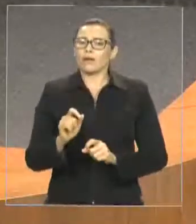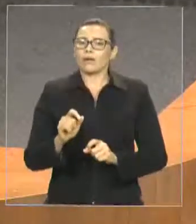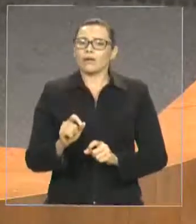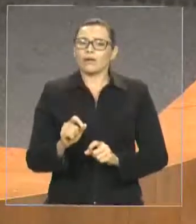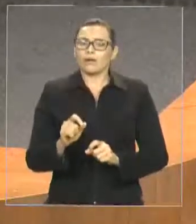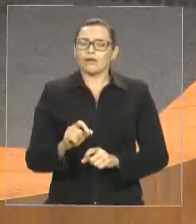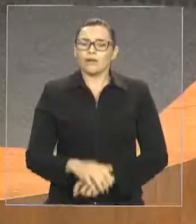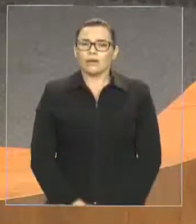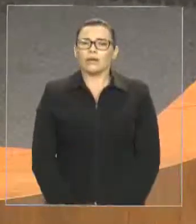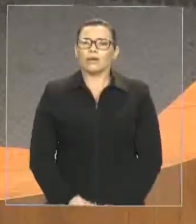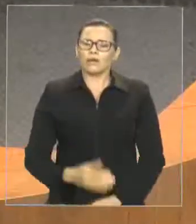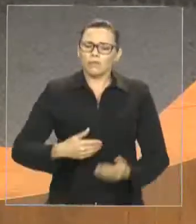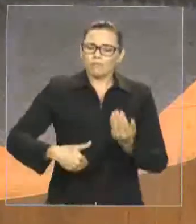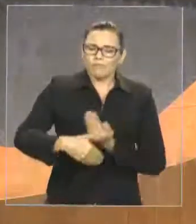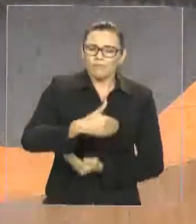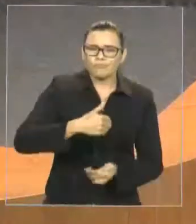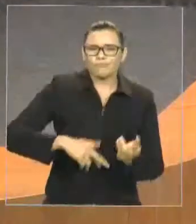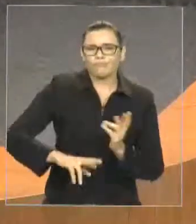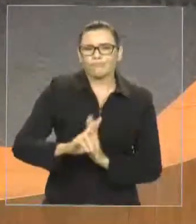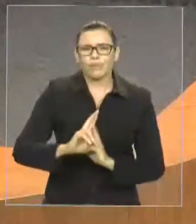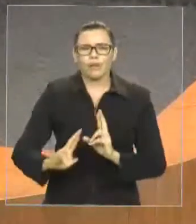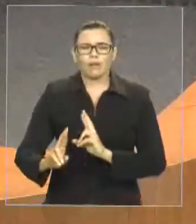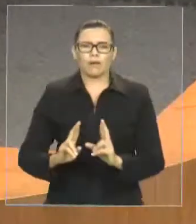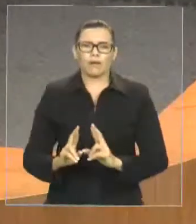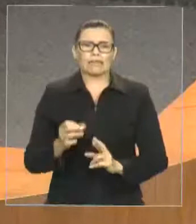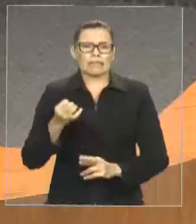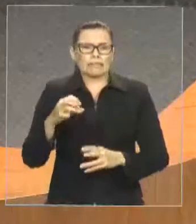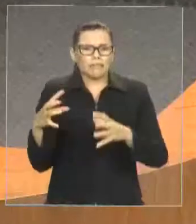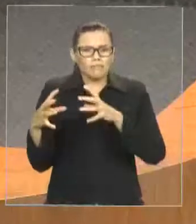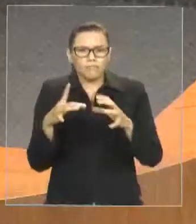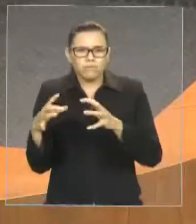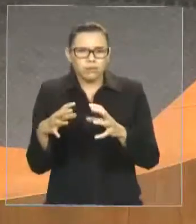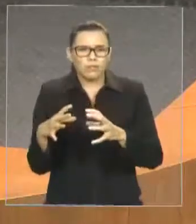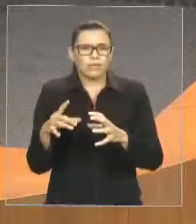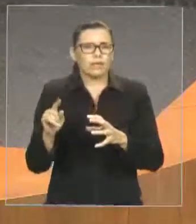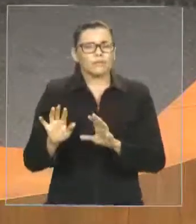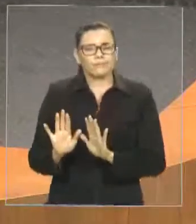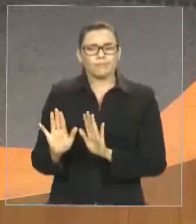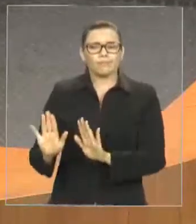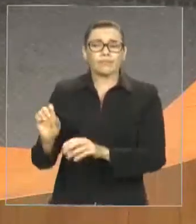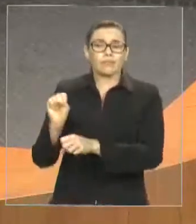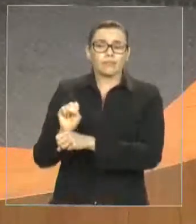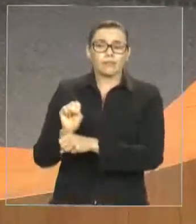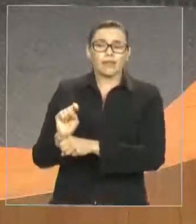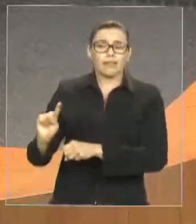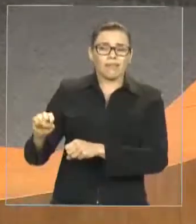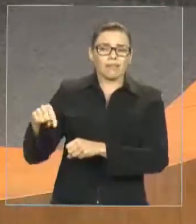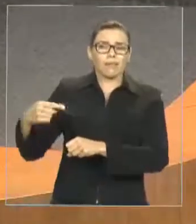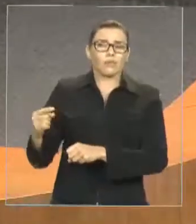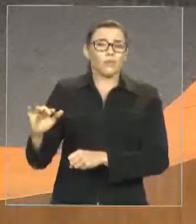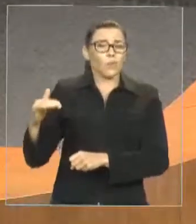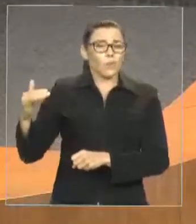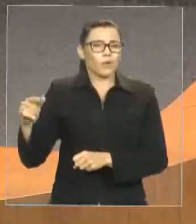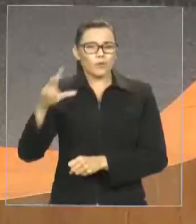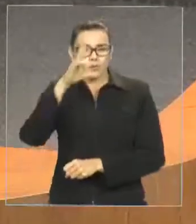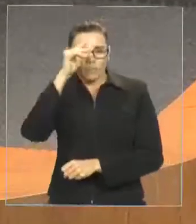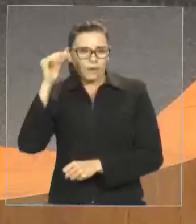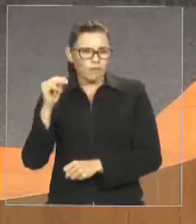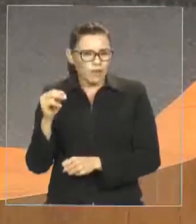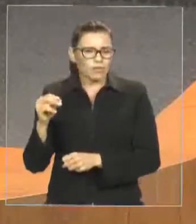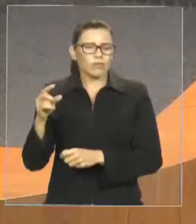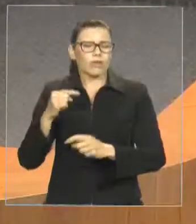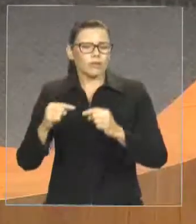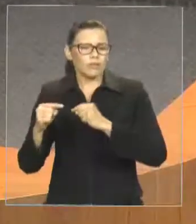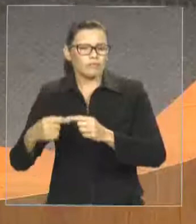consensos. Essa é a nossa metodologia e a metodologia que deu certo na ilha e que vai dar certo também em relação aos